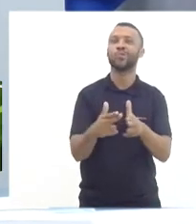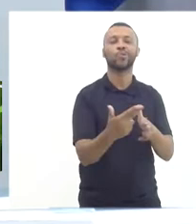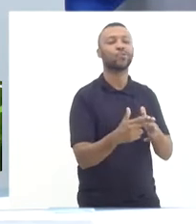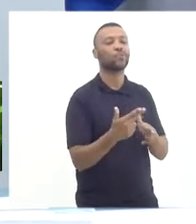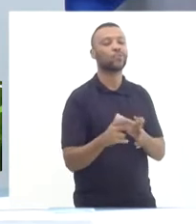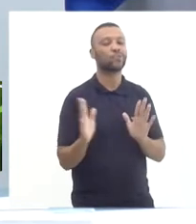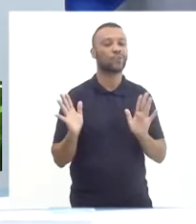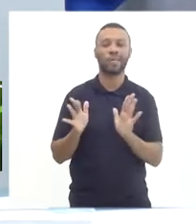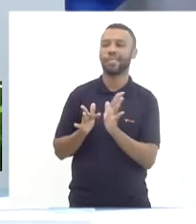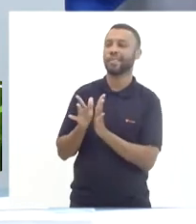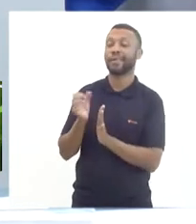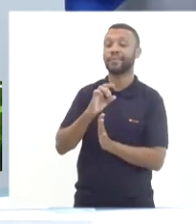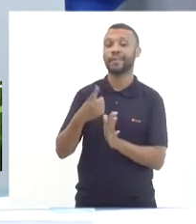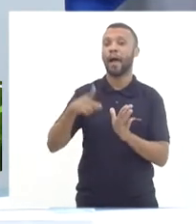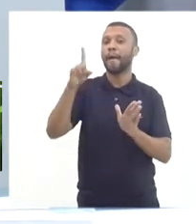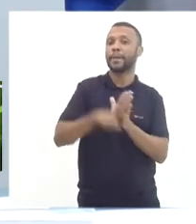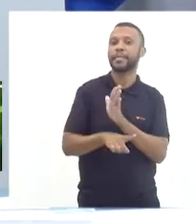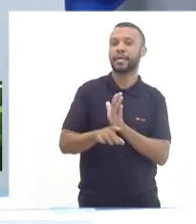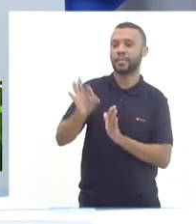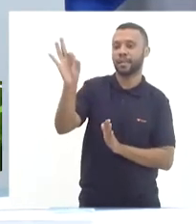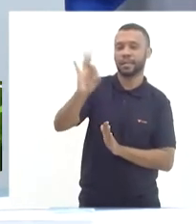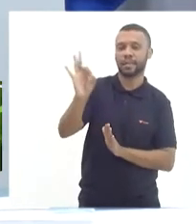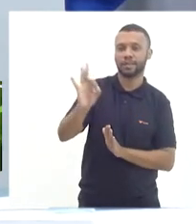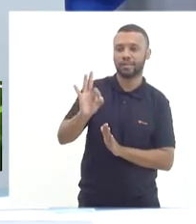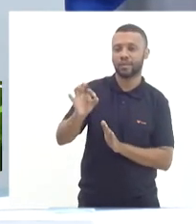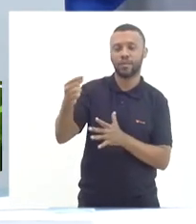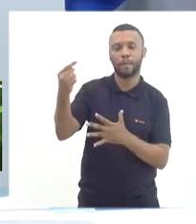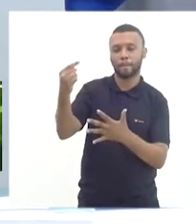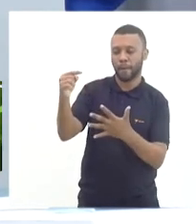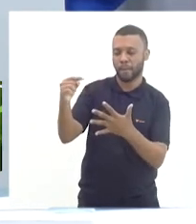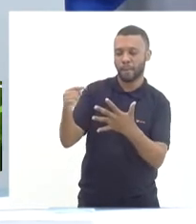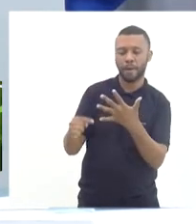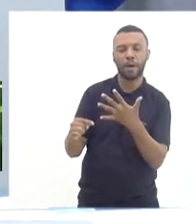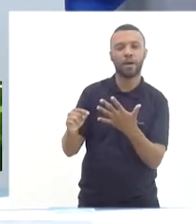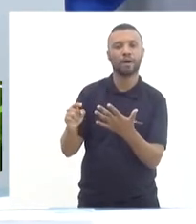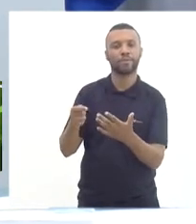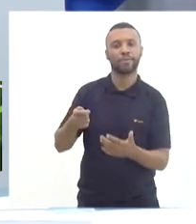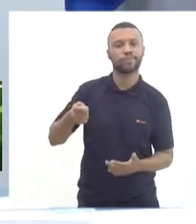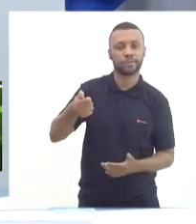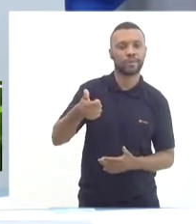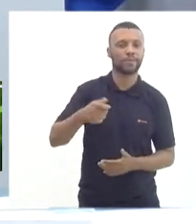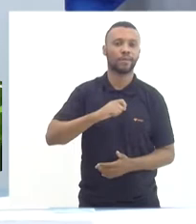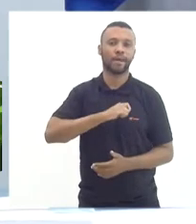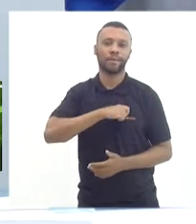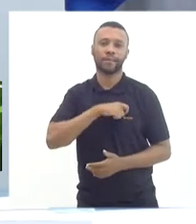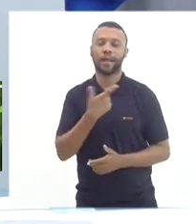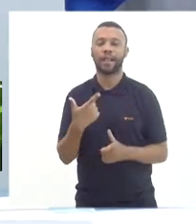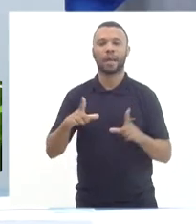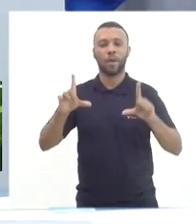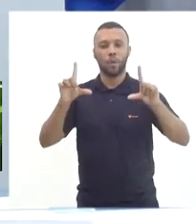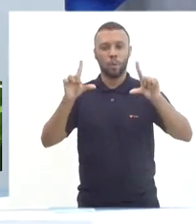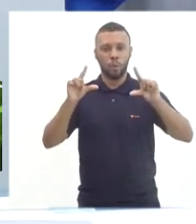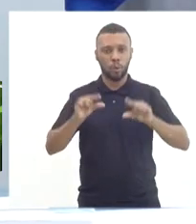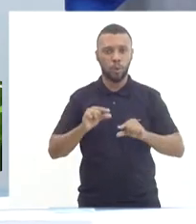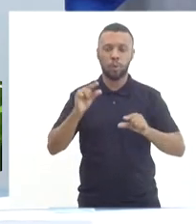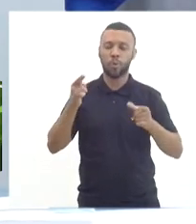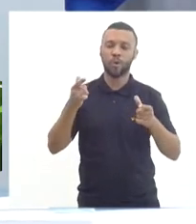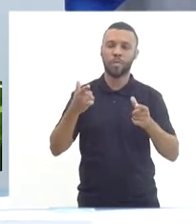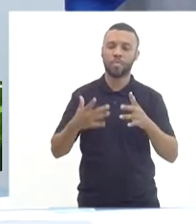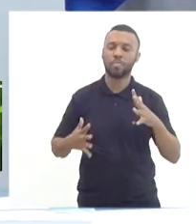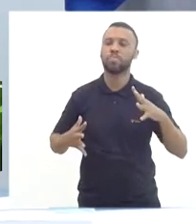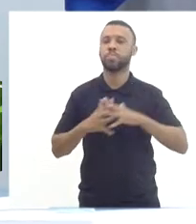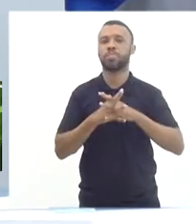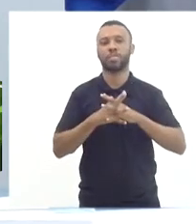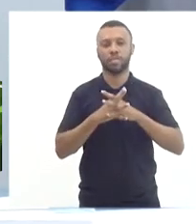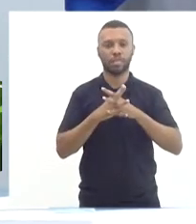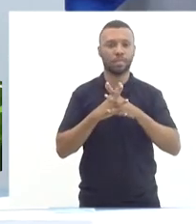Se você abater das mesmas todos os benefícios fiscais, ela diminui violentamente